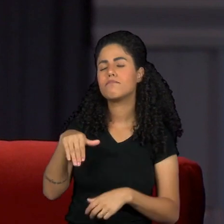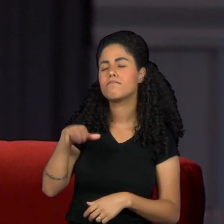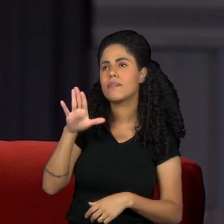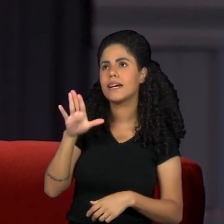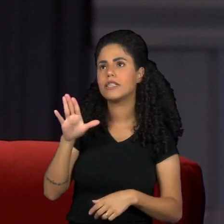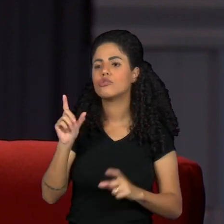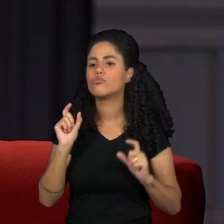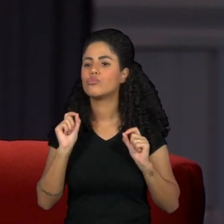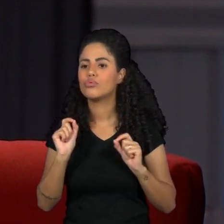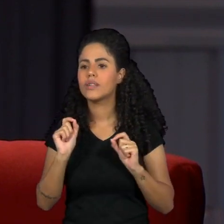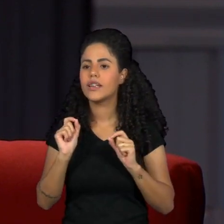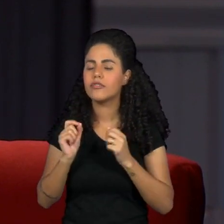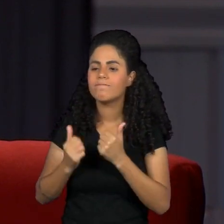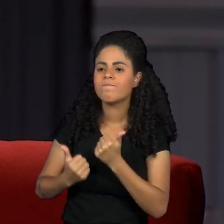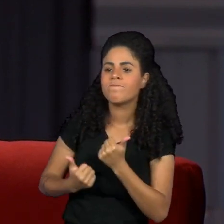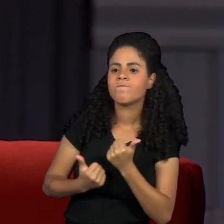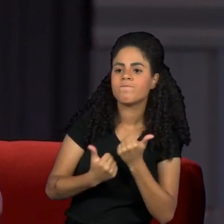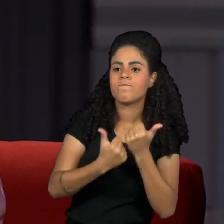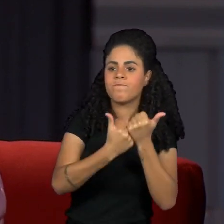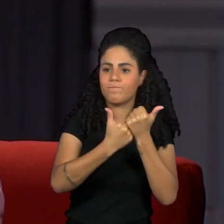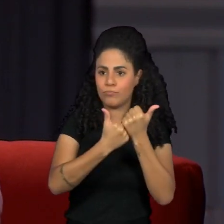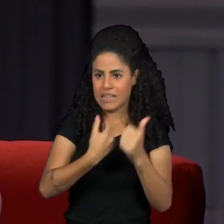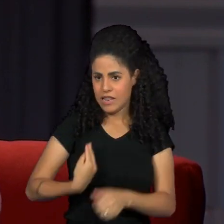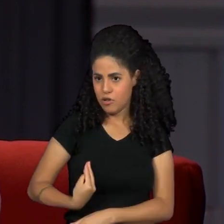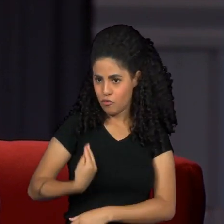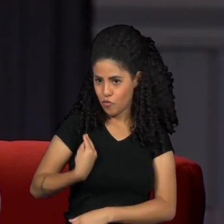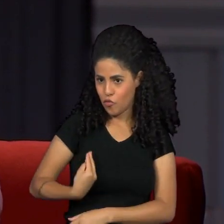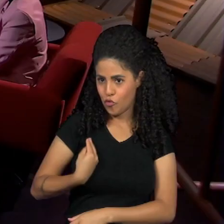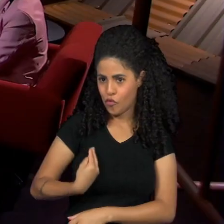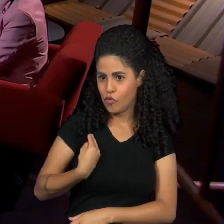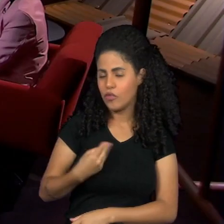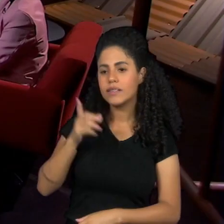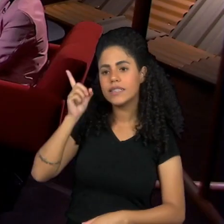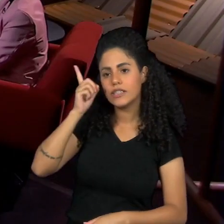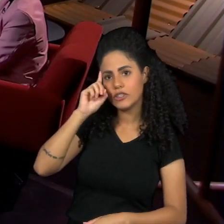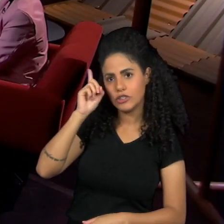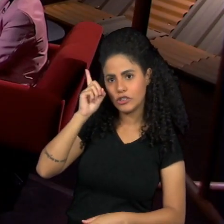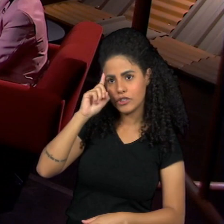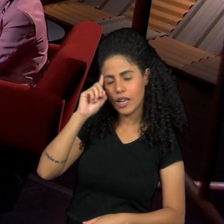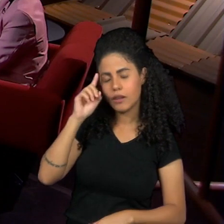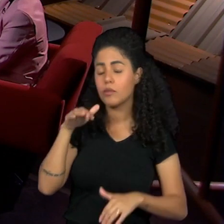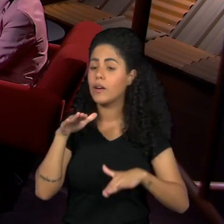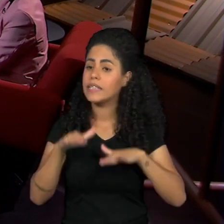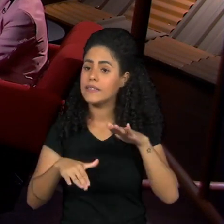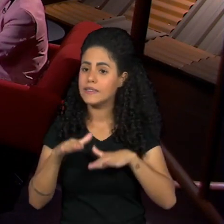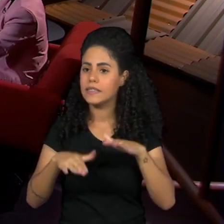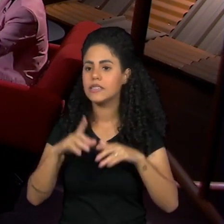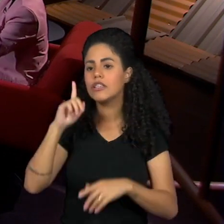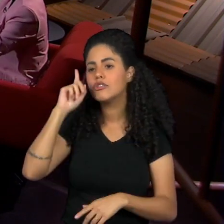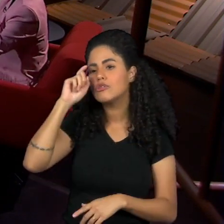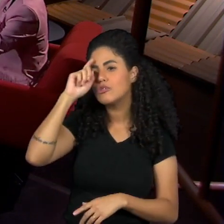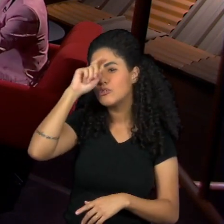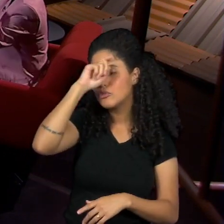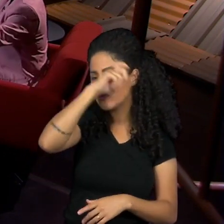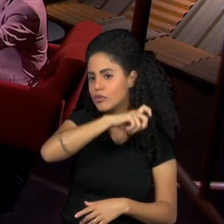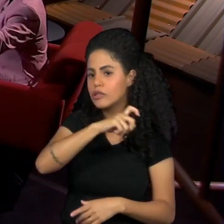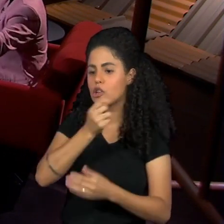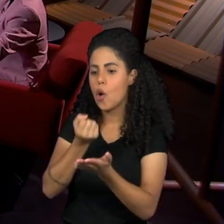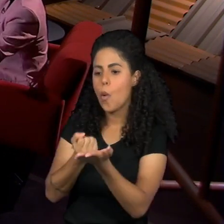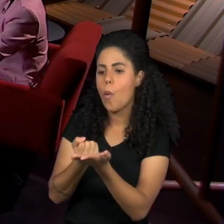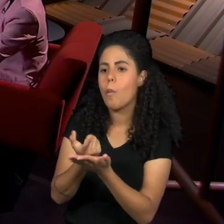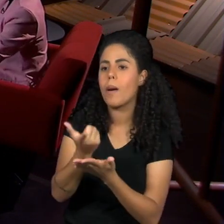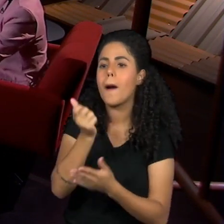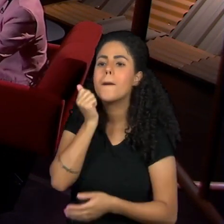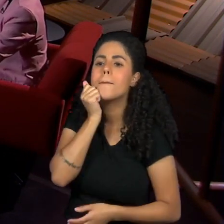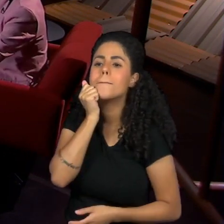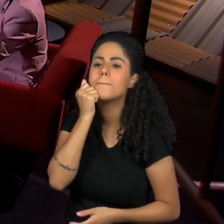de suporte na questão de vida diária, que a gente chama. Então, às vezes, pode ser uma pessoa que tenha dificuldade em comprar um pão sozinha